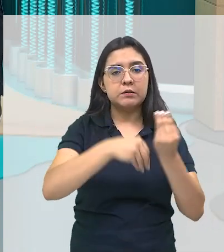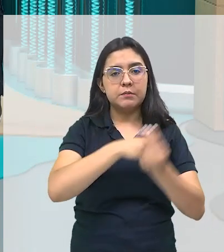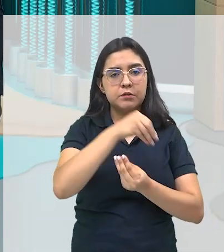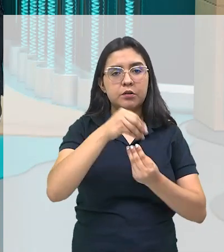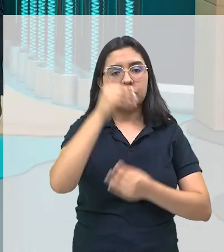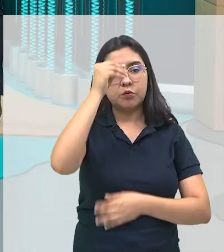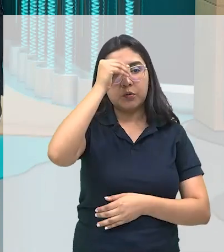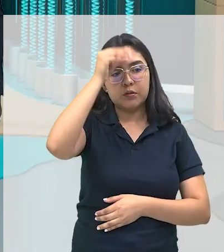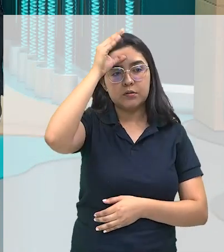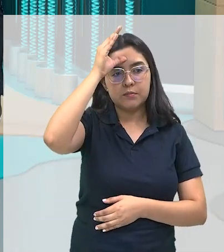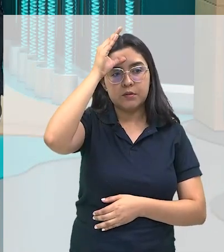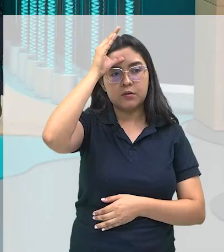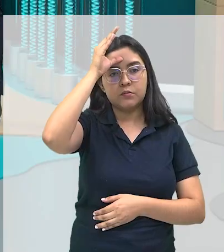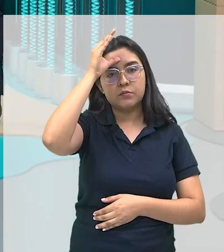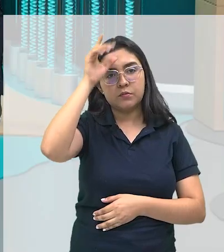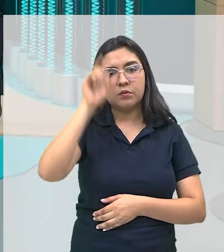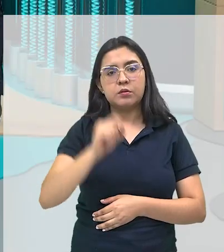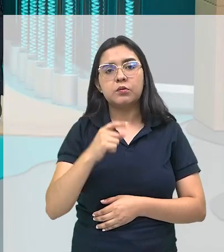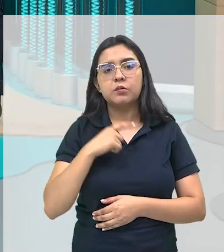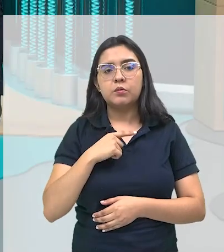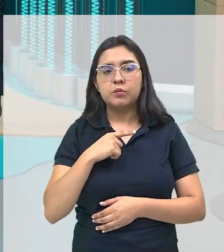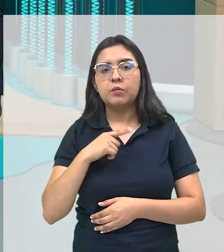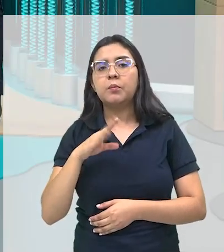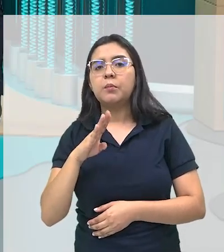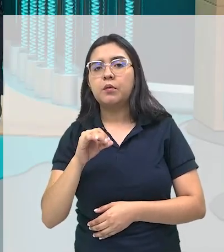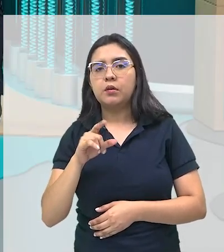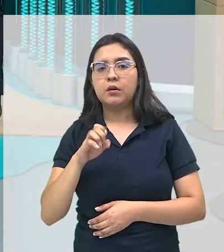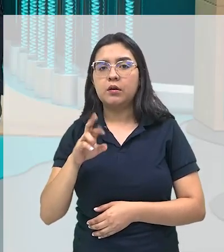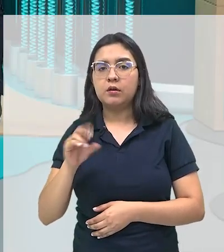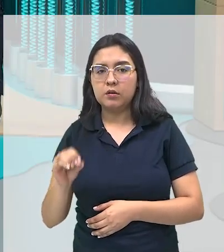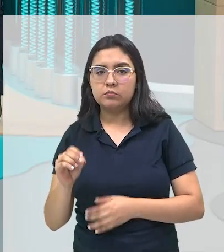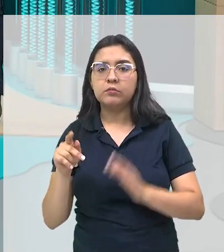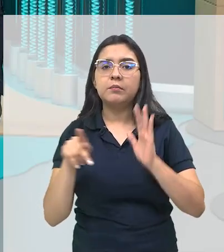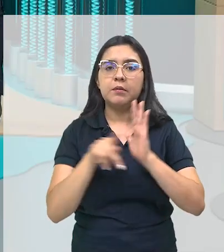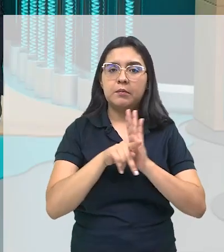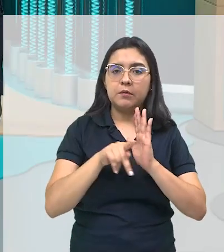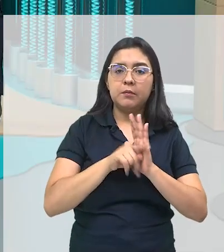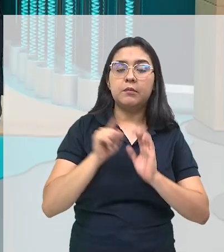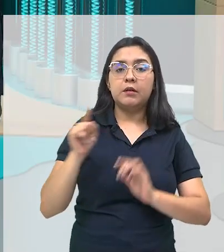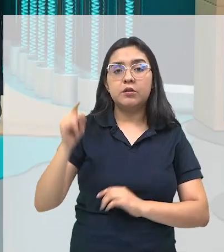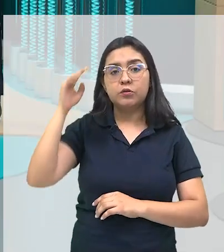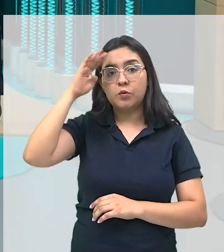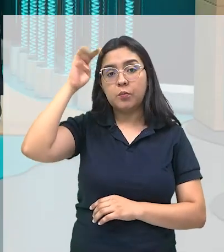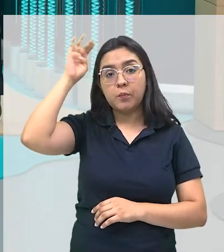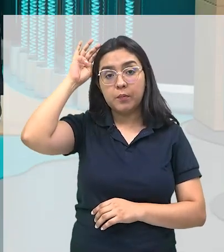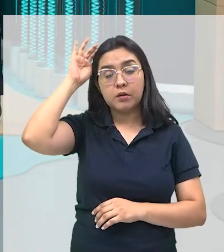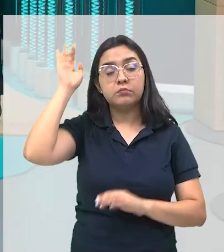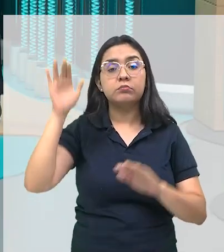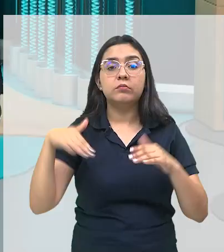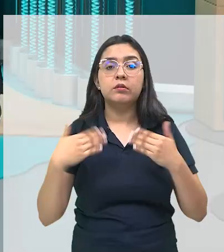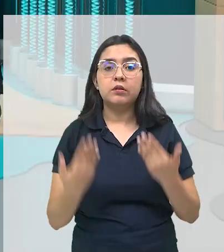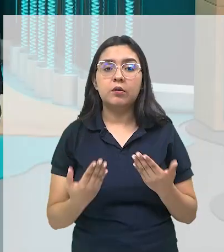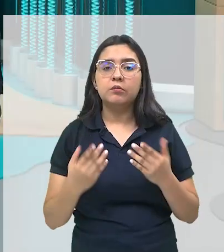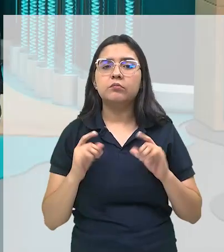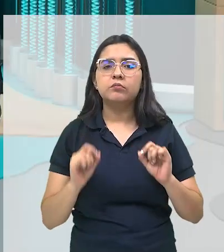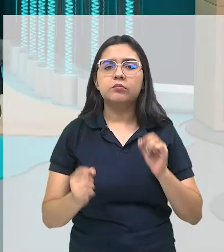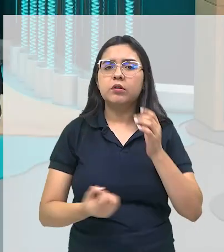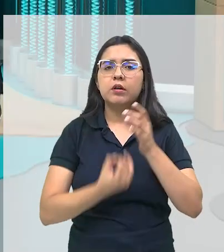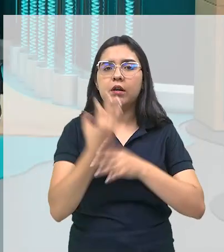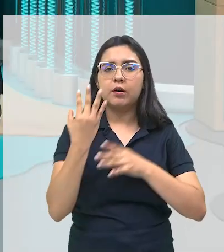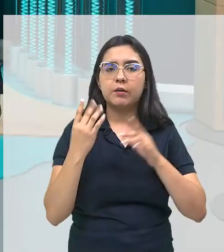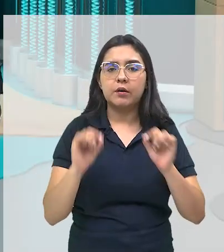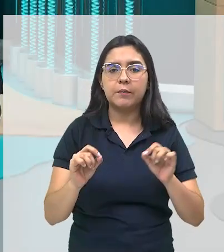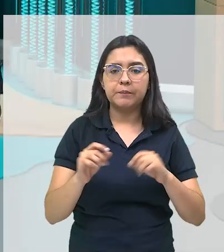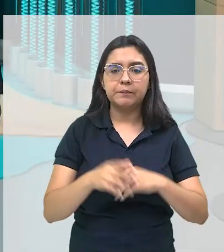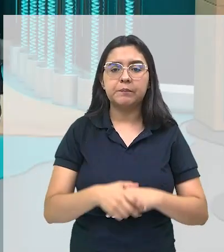os conhecimentos do bolero deles com o bolero de Cuba. E ali então surgiu a ideia do seguinte: